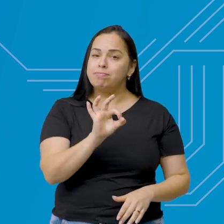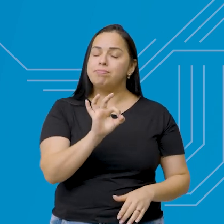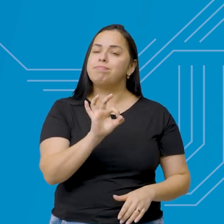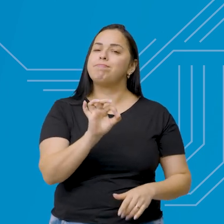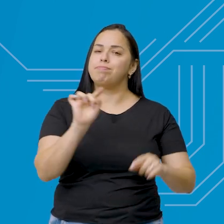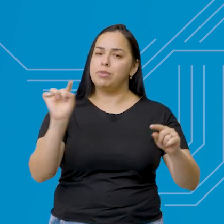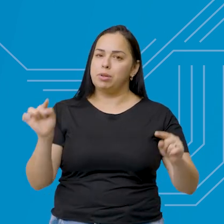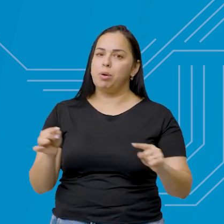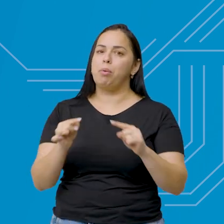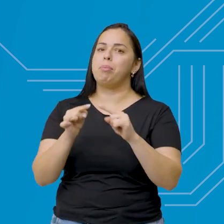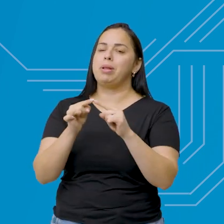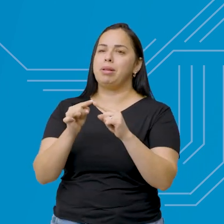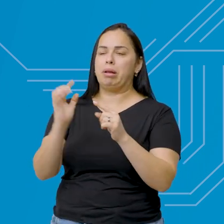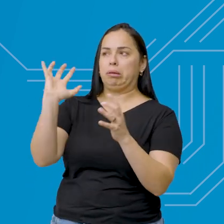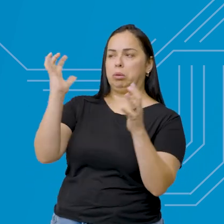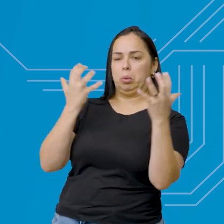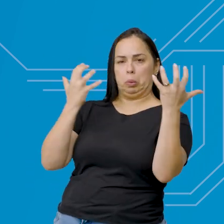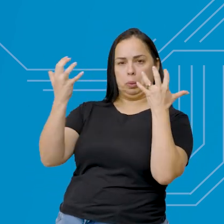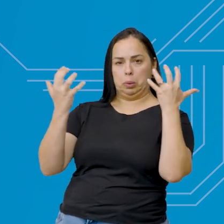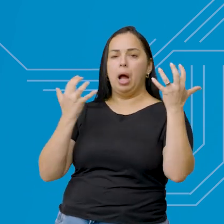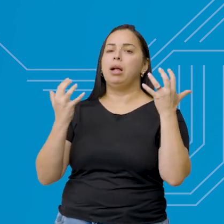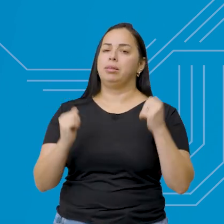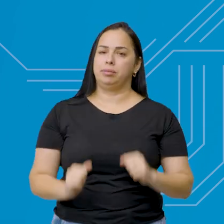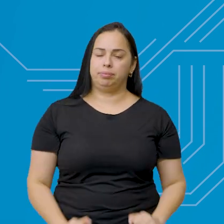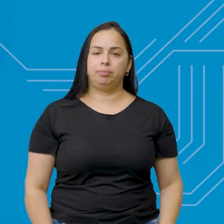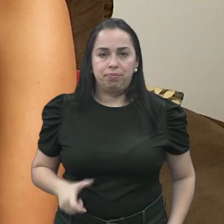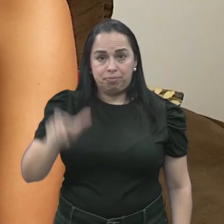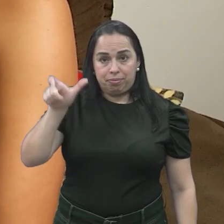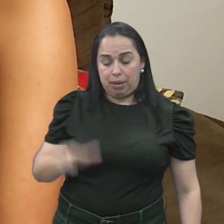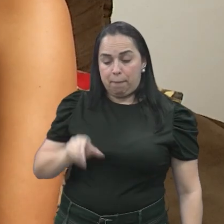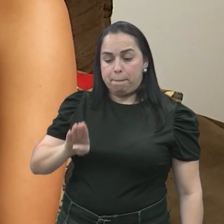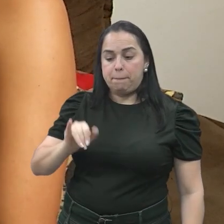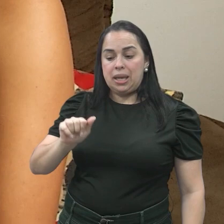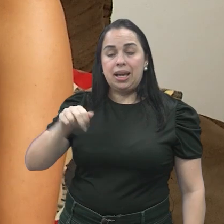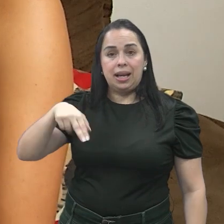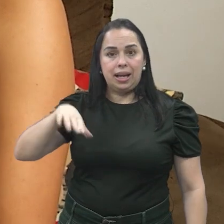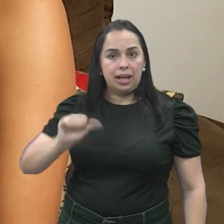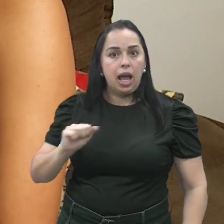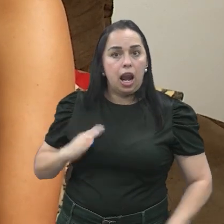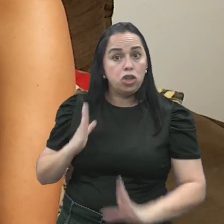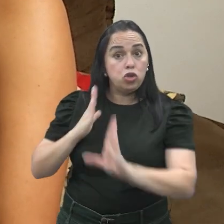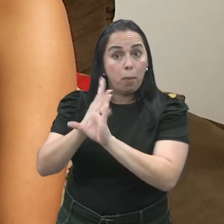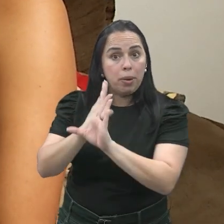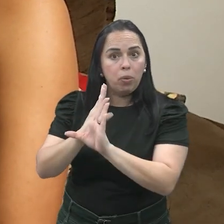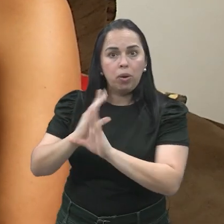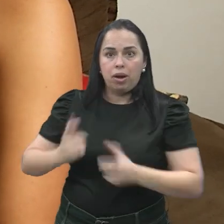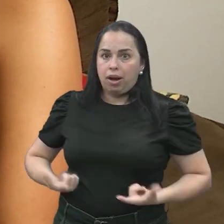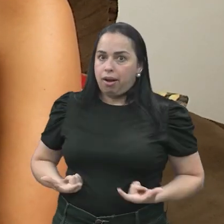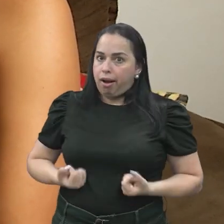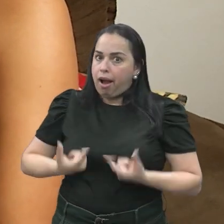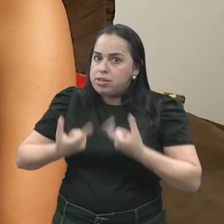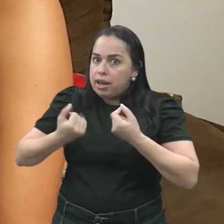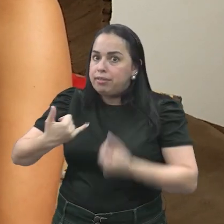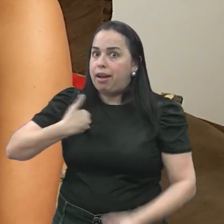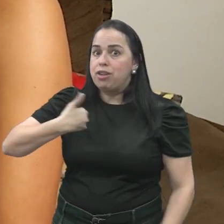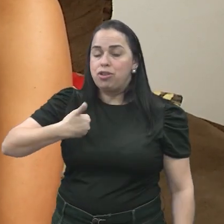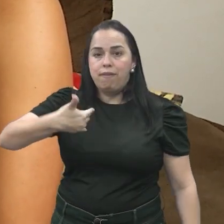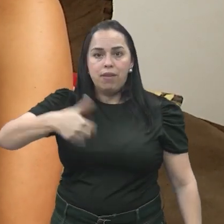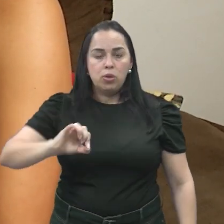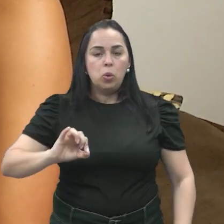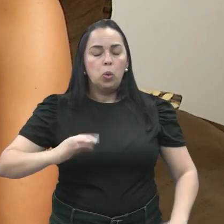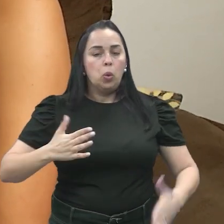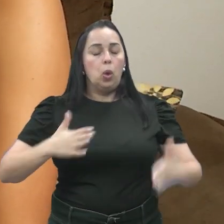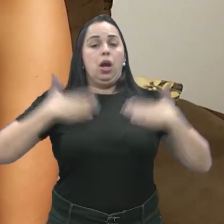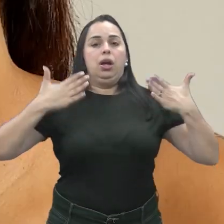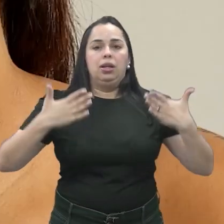estão associados a fatores externos, como hábitos de vida. Para a Bianca, a descoberta do câncer, aos 20 anos, foi um